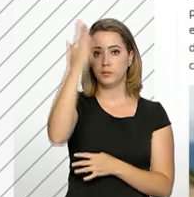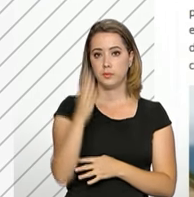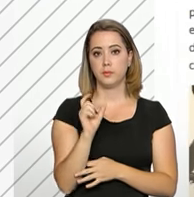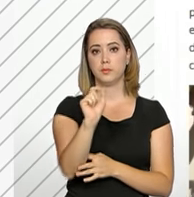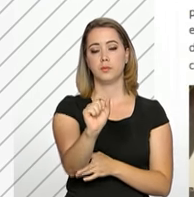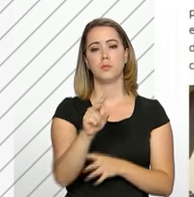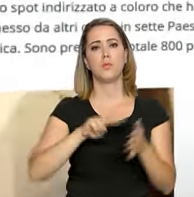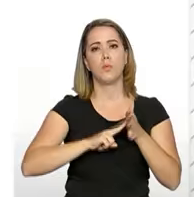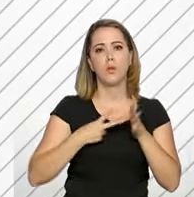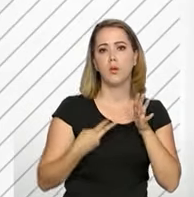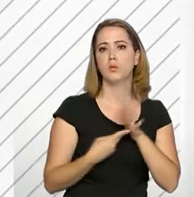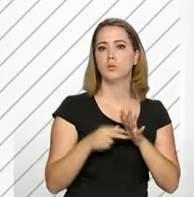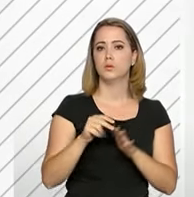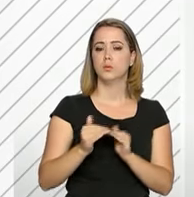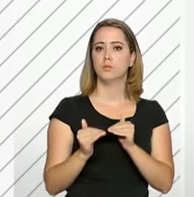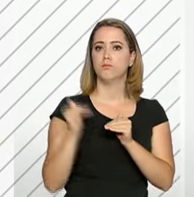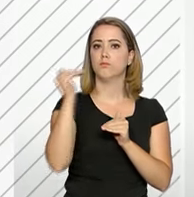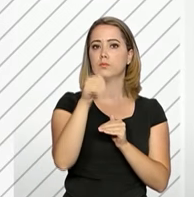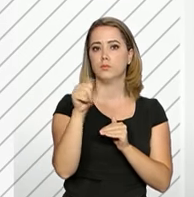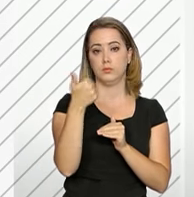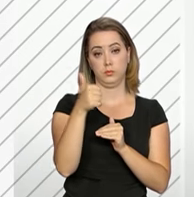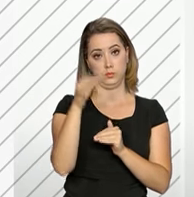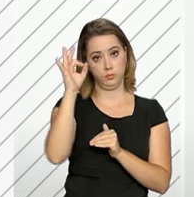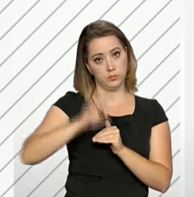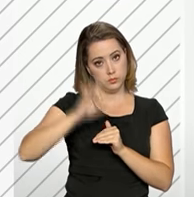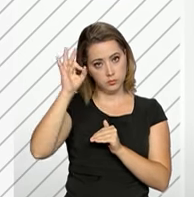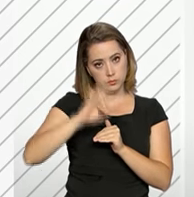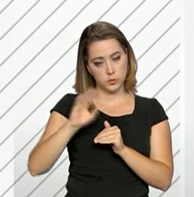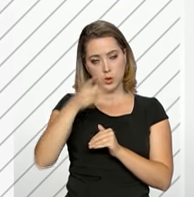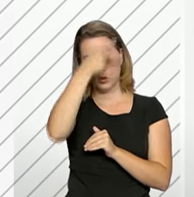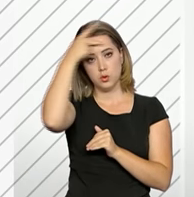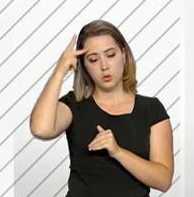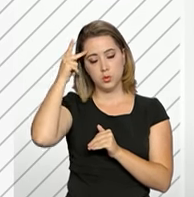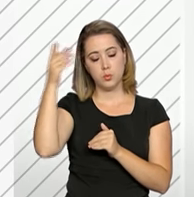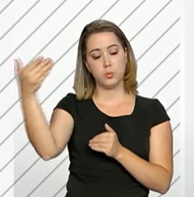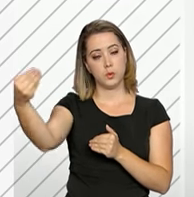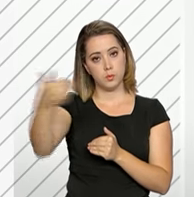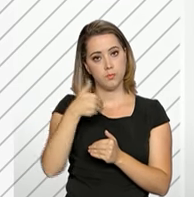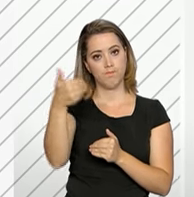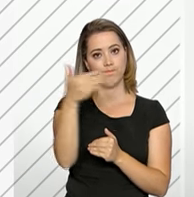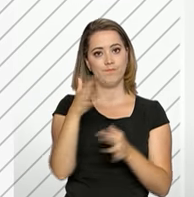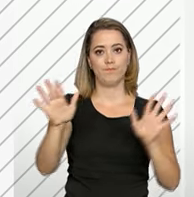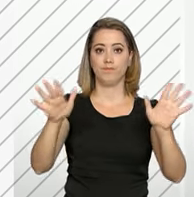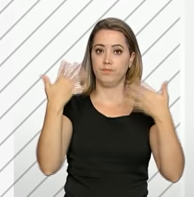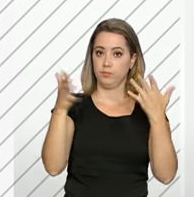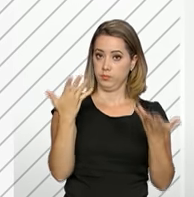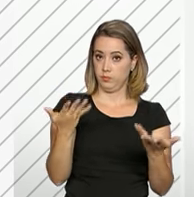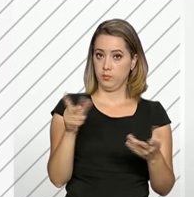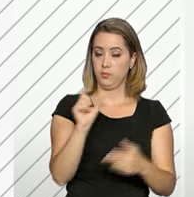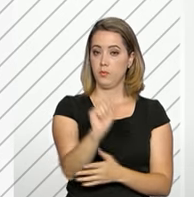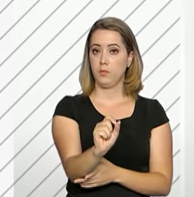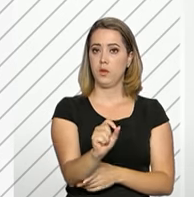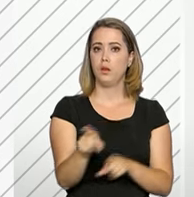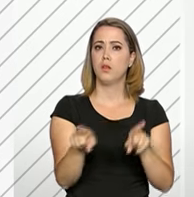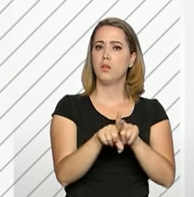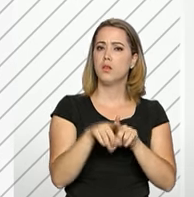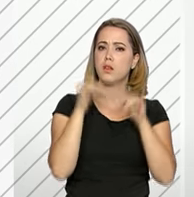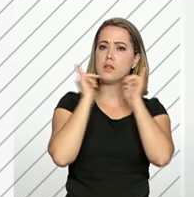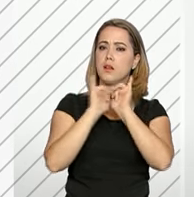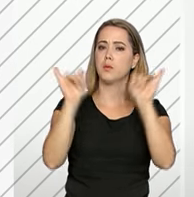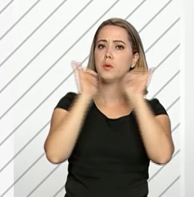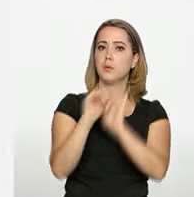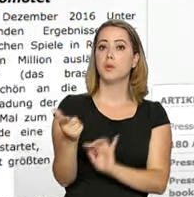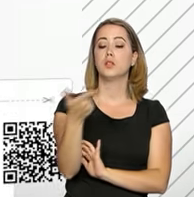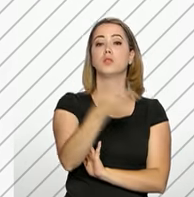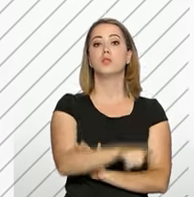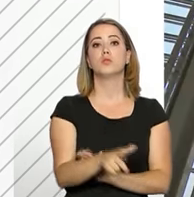Brasil O que representa aumento de 11% no fluxo em relação ao Verão Passado além desta campanha e